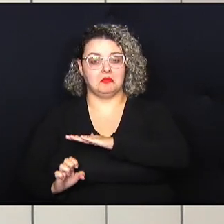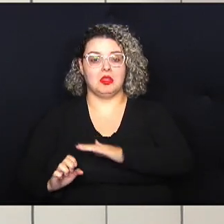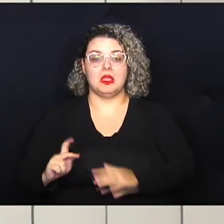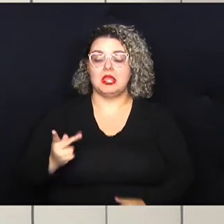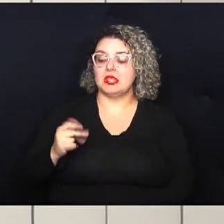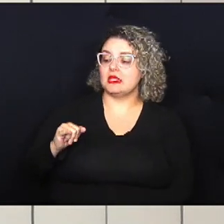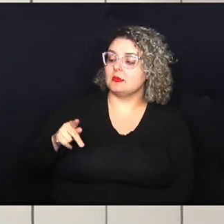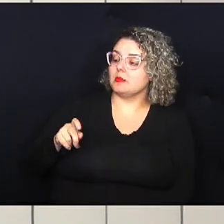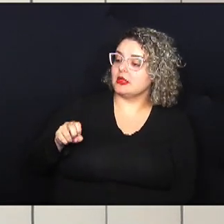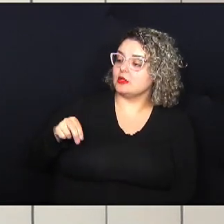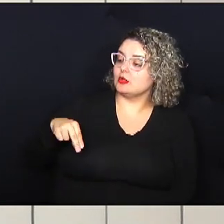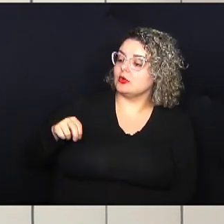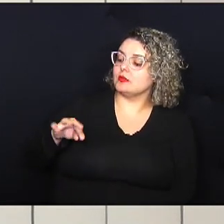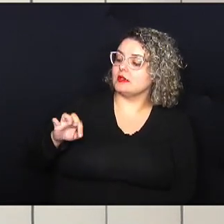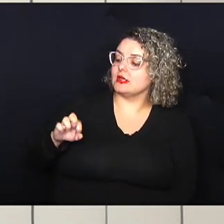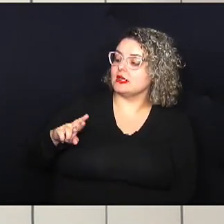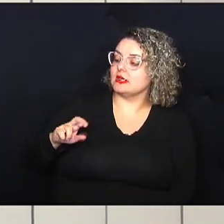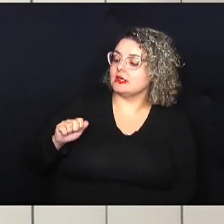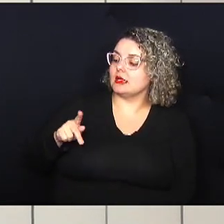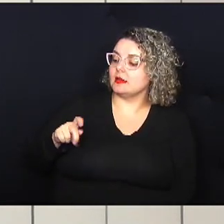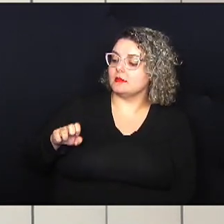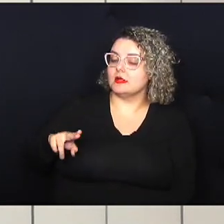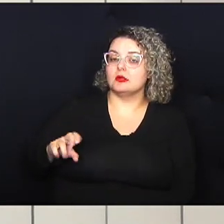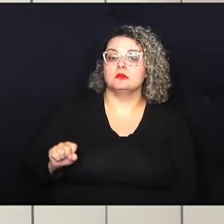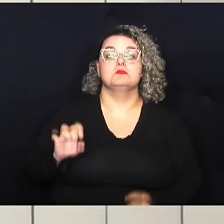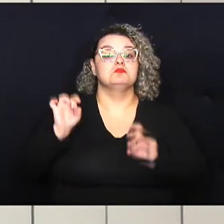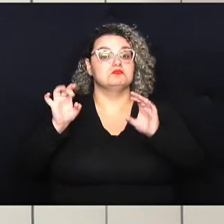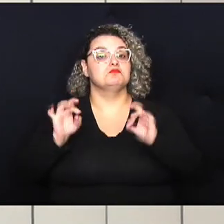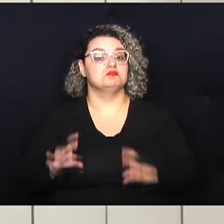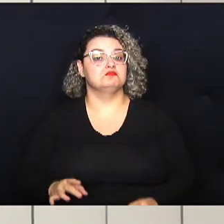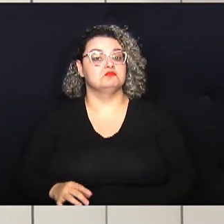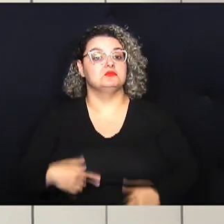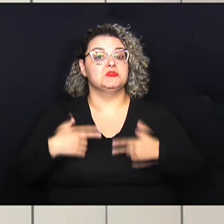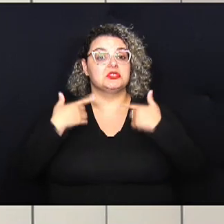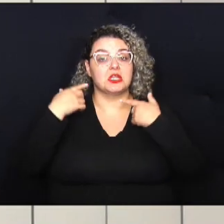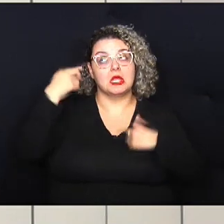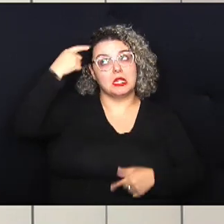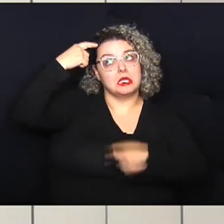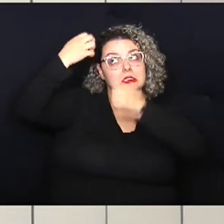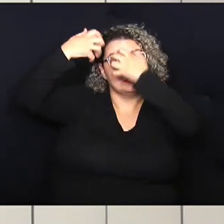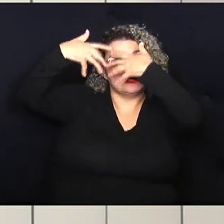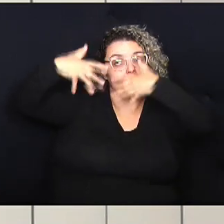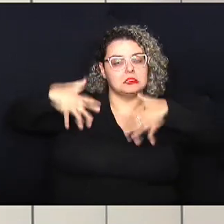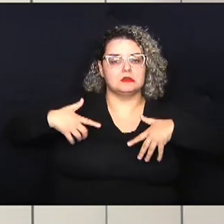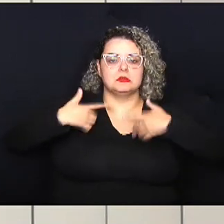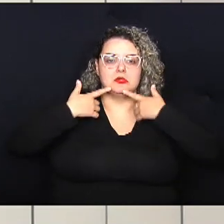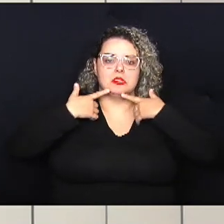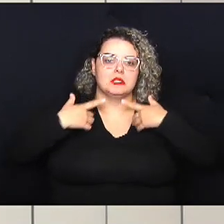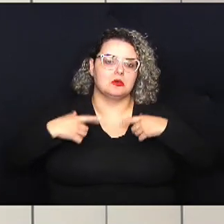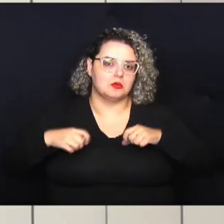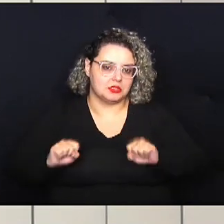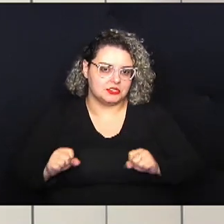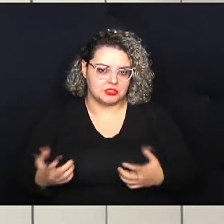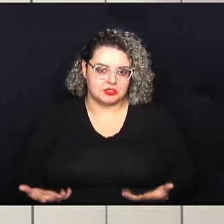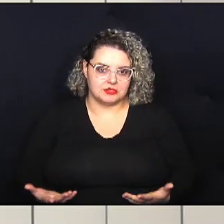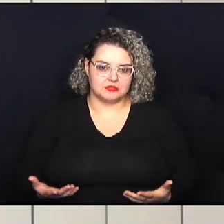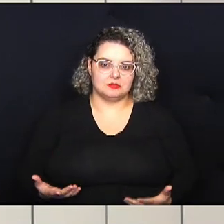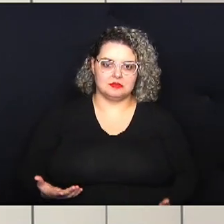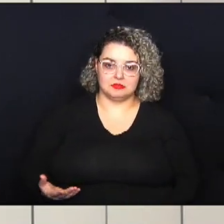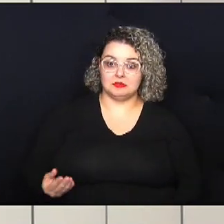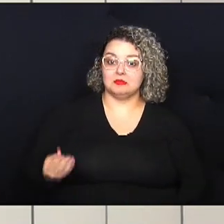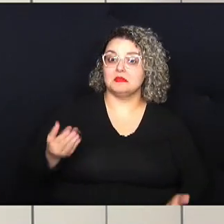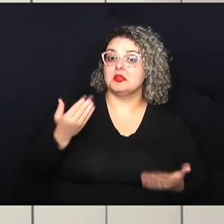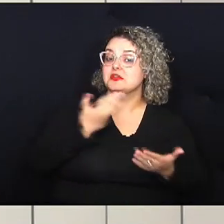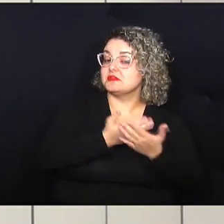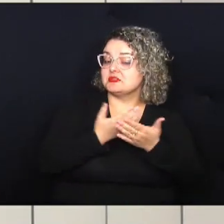hipnoterapeuta, ela é especialista em programação neurolinguística, coach profissional, estudante em